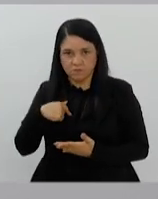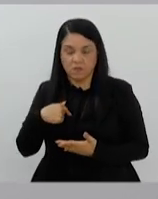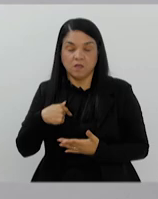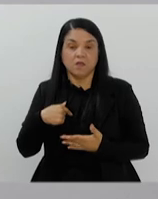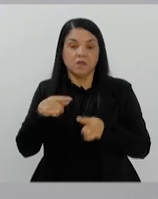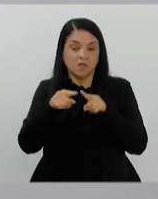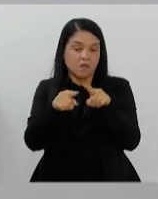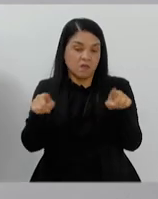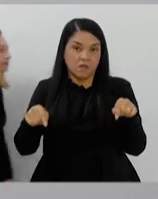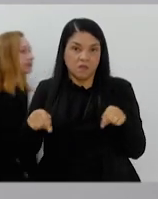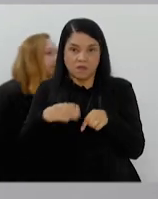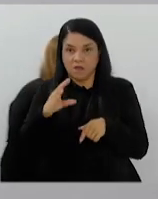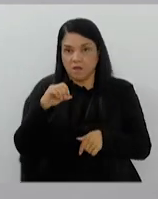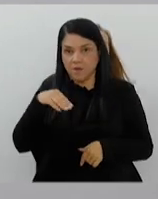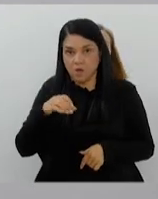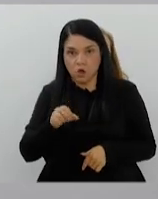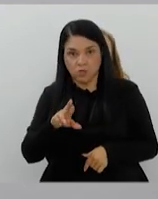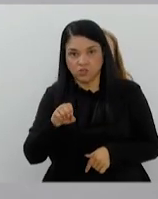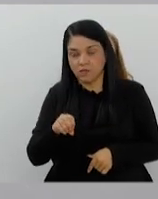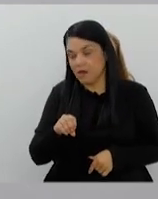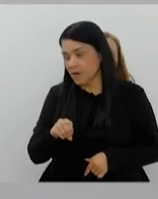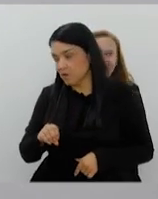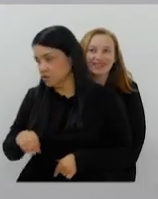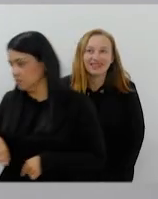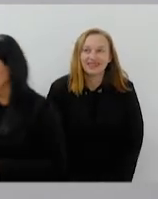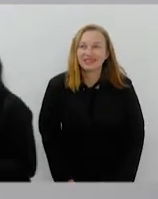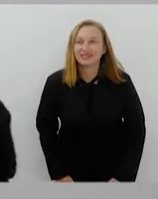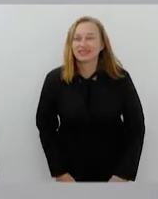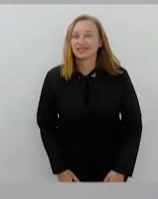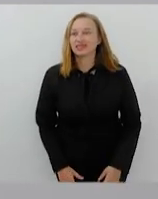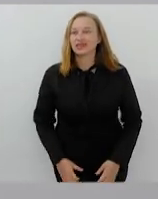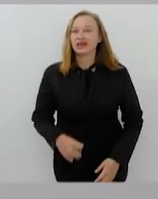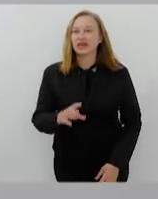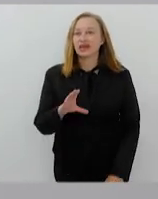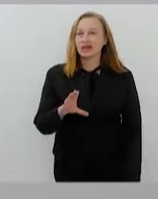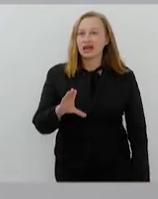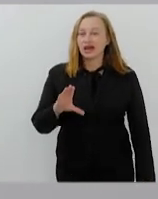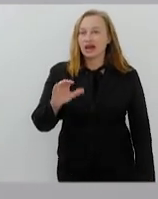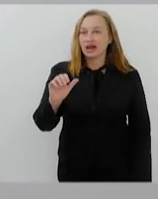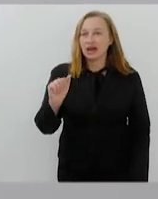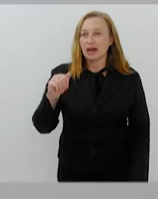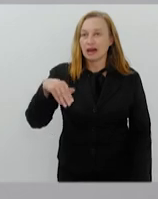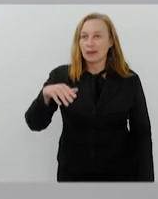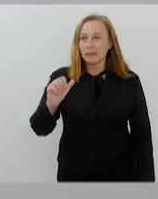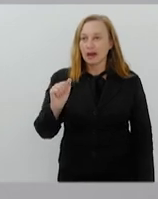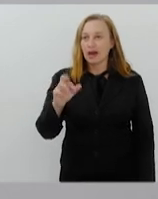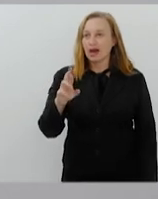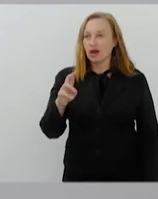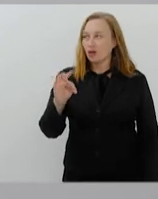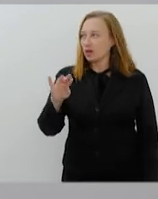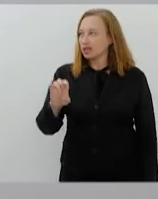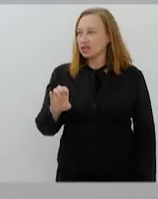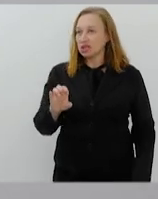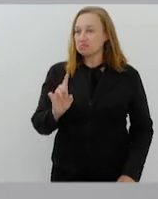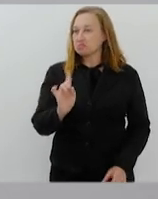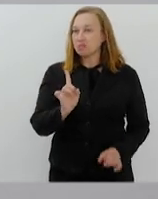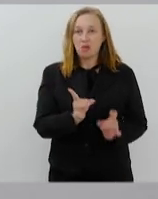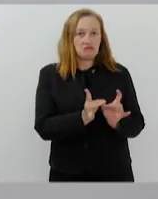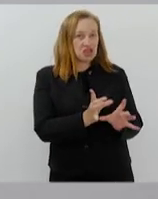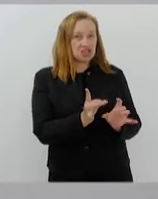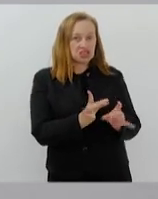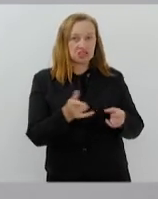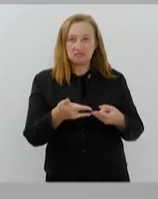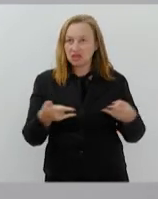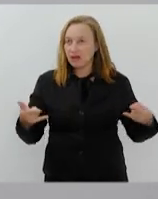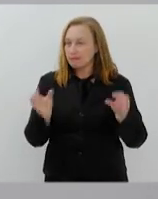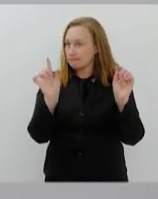vende ingresso Não tudo bem ela ela tava lá e não foi pela senhora não foi pelo governo do estado não foi pela sedá ela tava lá como convidada e pode ter sido